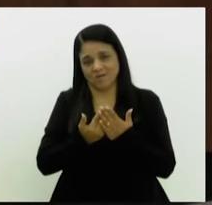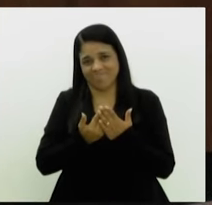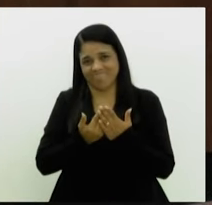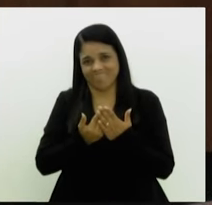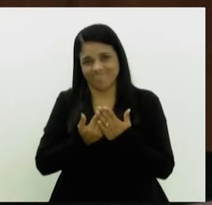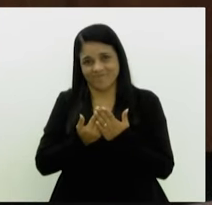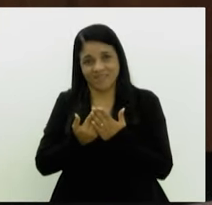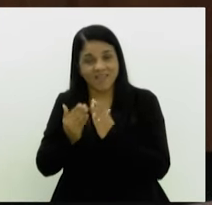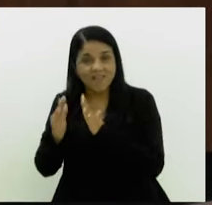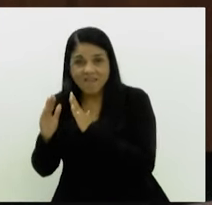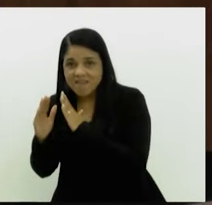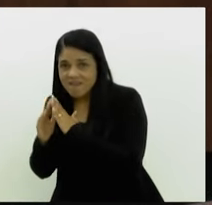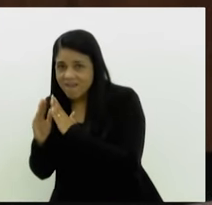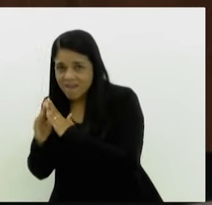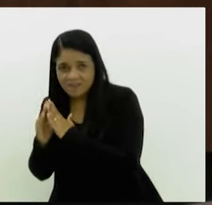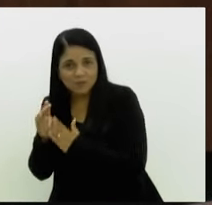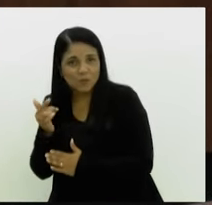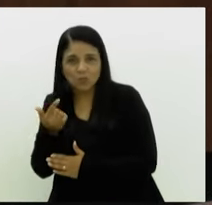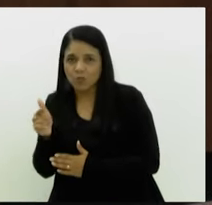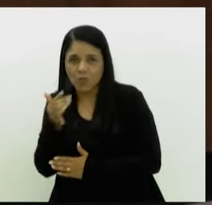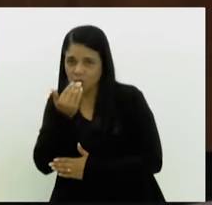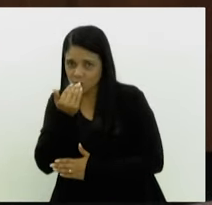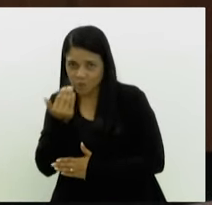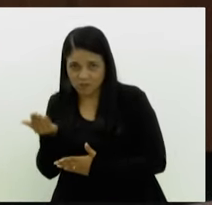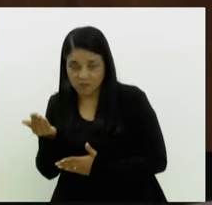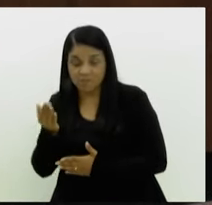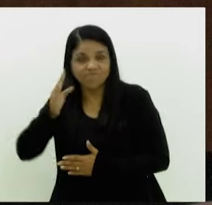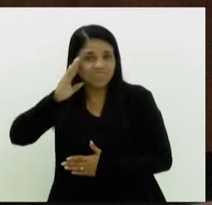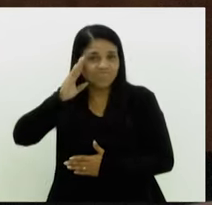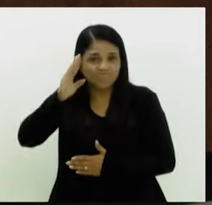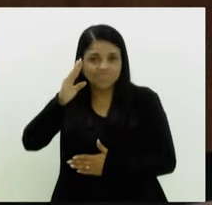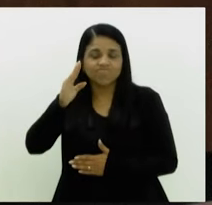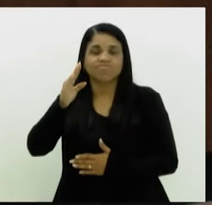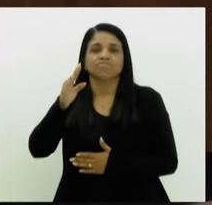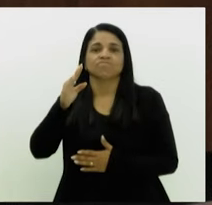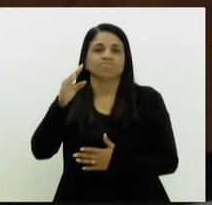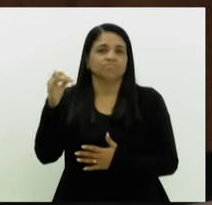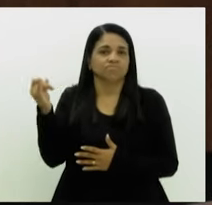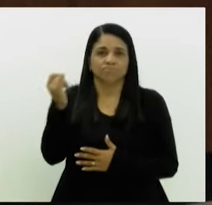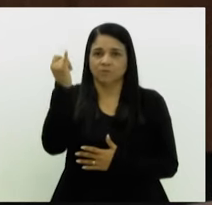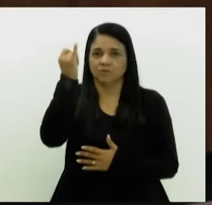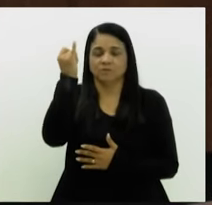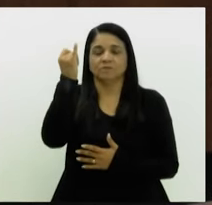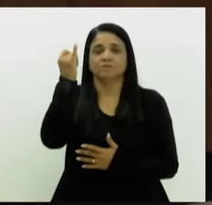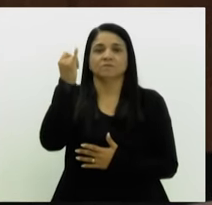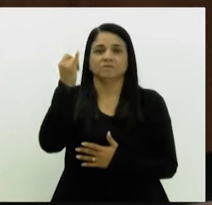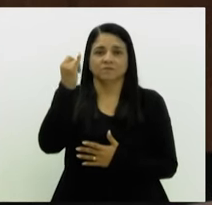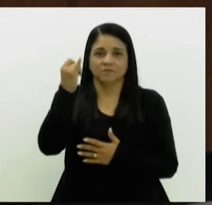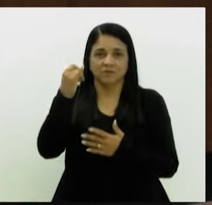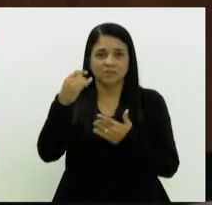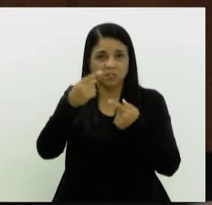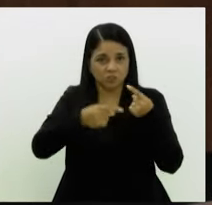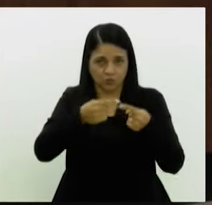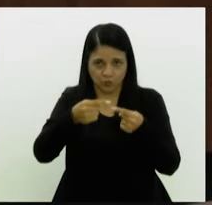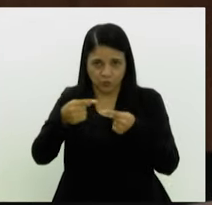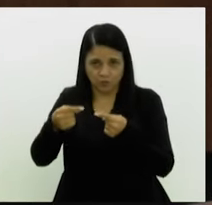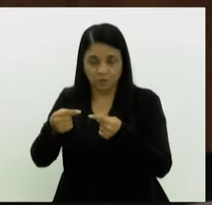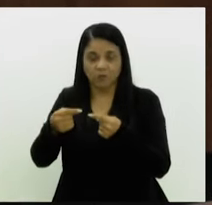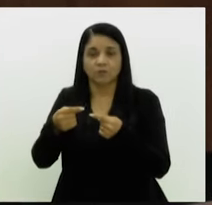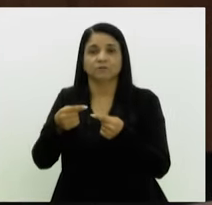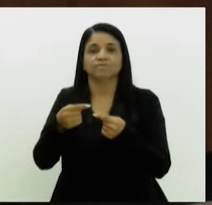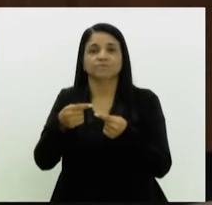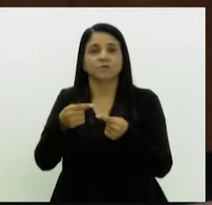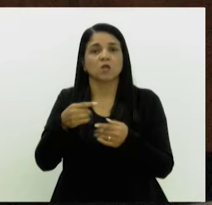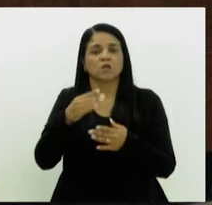deles não têm o que comer nas suas casas. Então, é fundamental esse apontamento, deputado Tandi. Tenho certeza que o